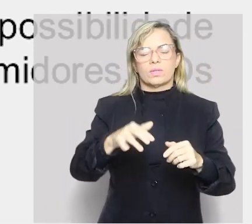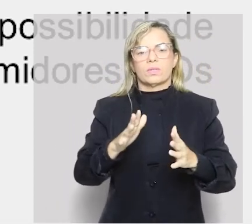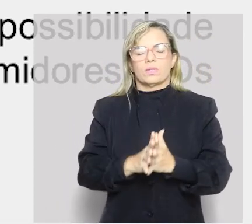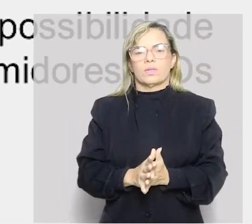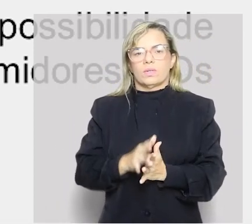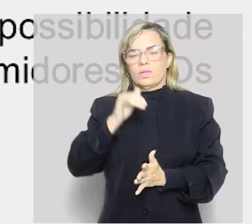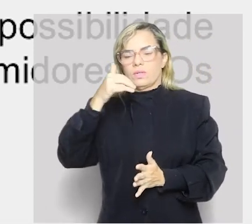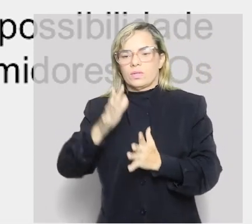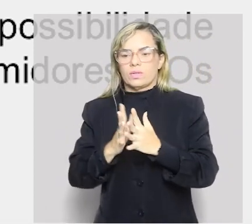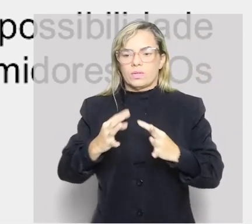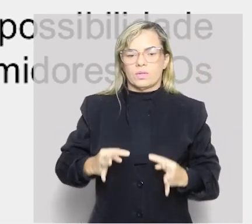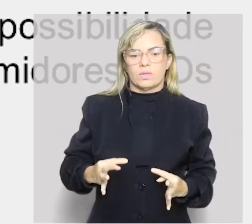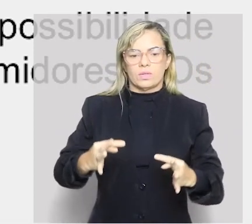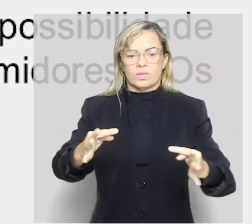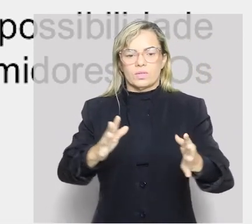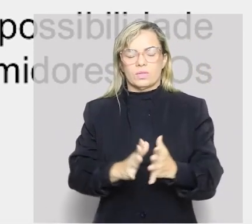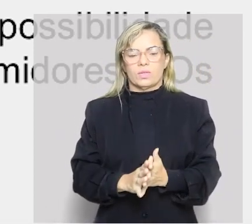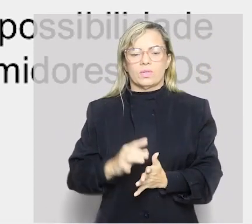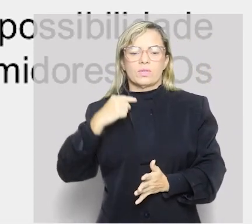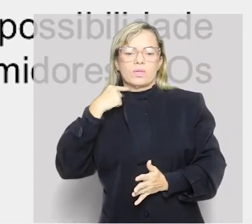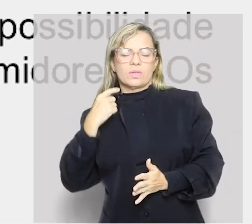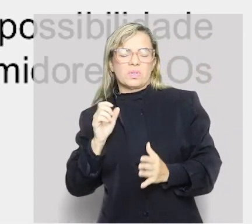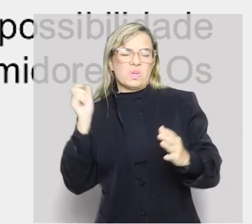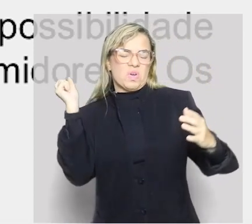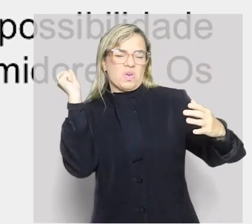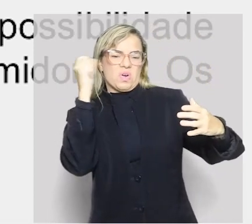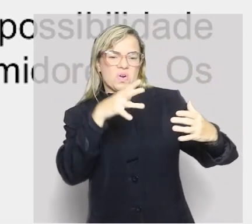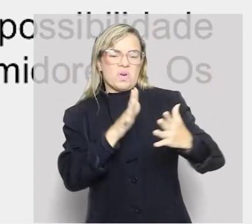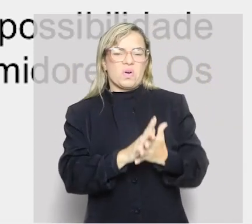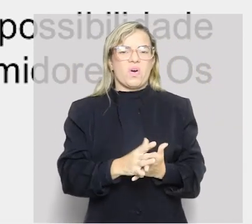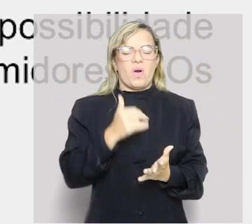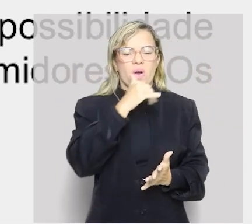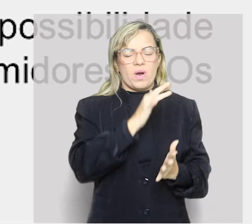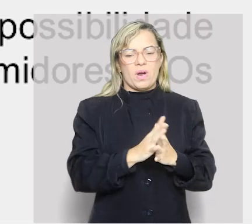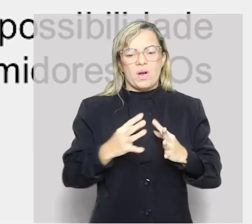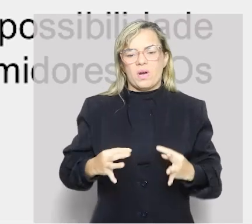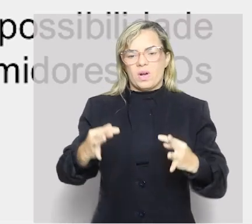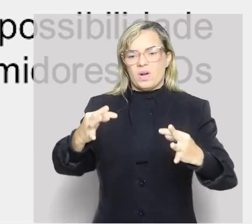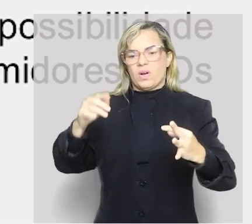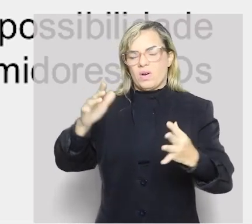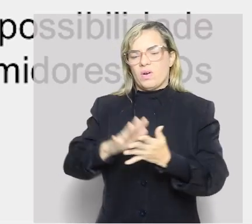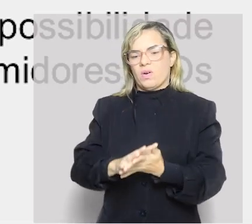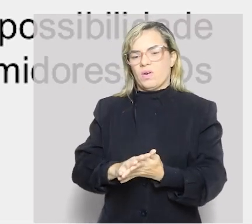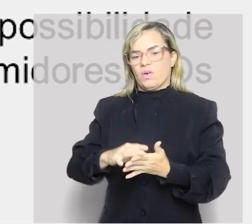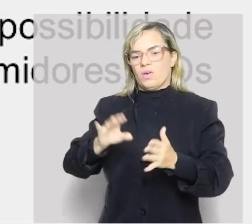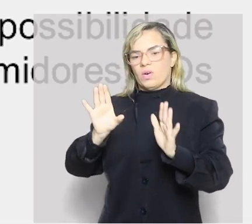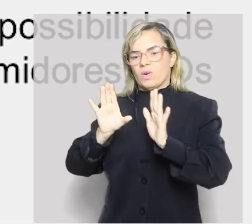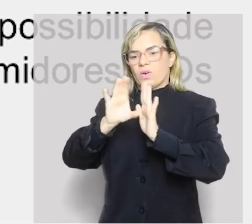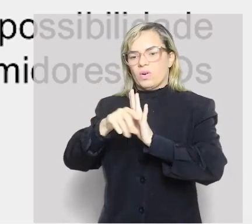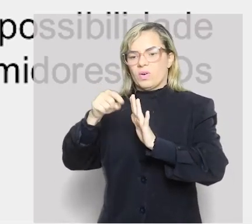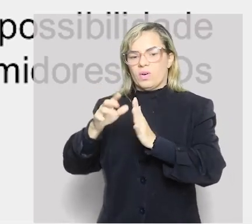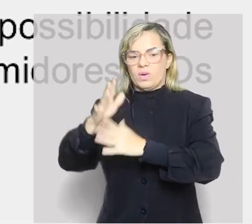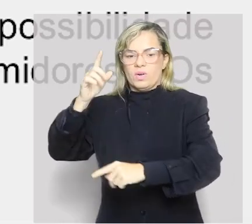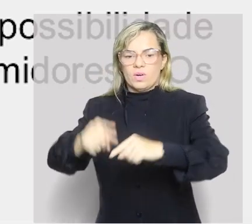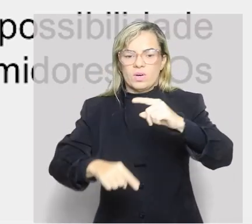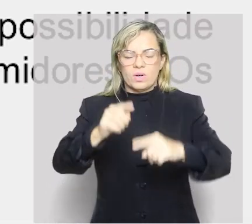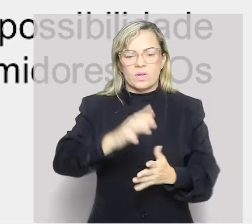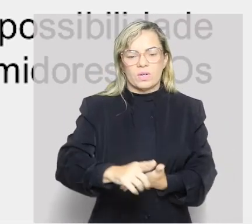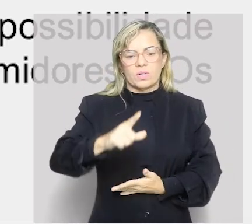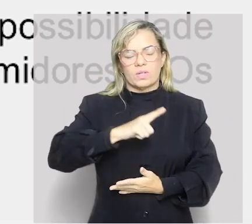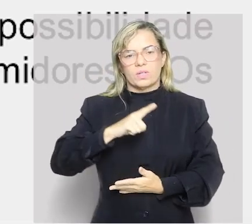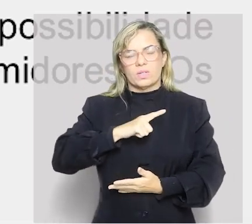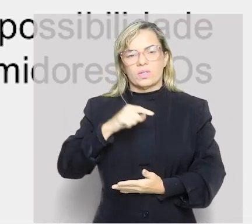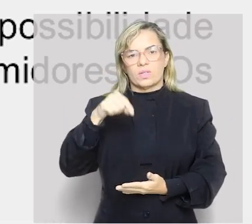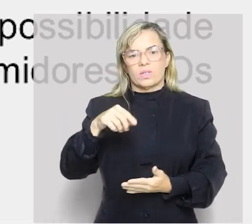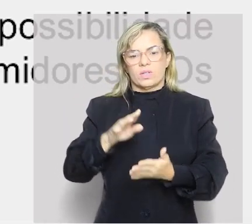equipamentos eletroeletrônicos, lixo eletroeletrônico, são, por definição, produtos que têm componentes